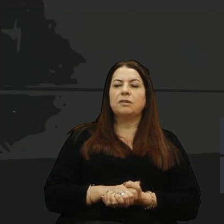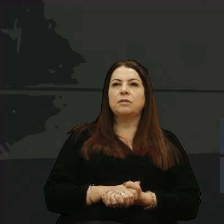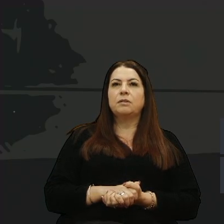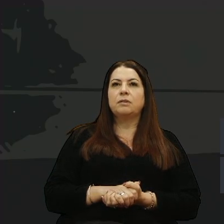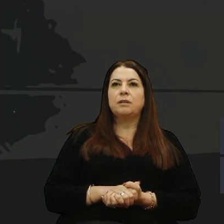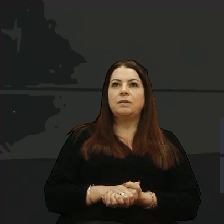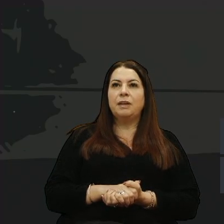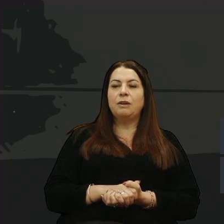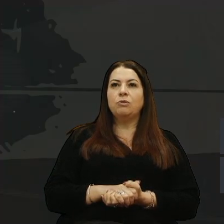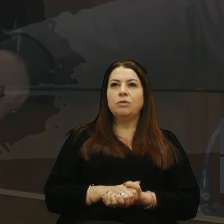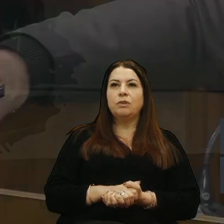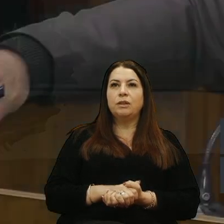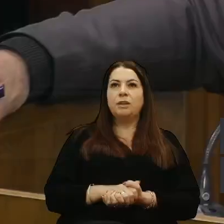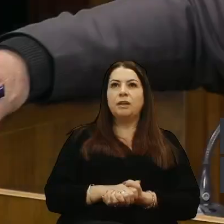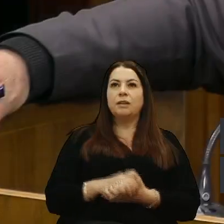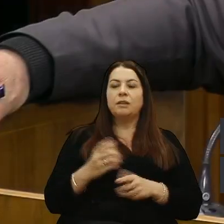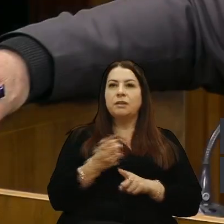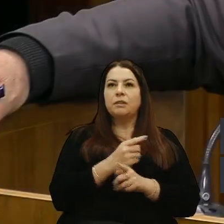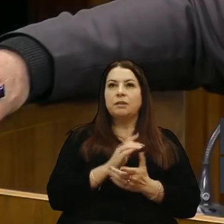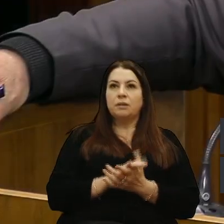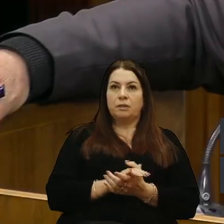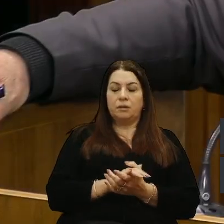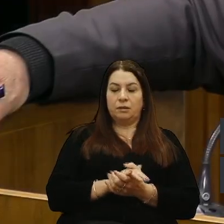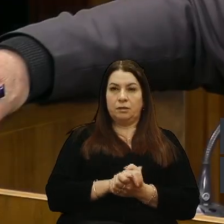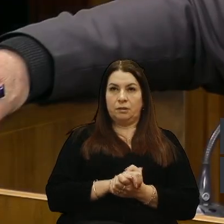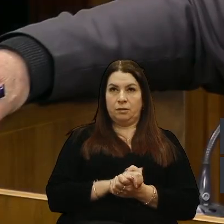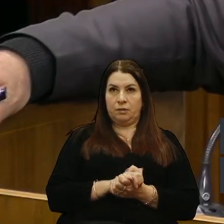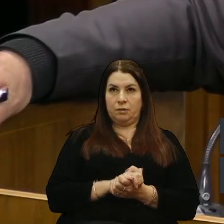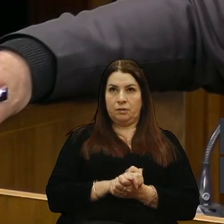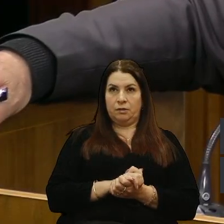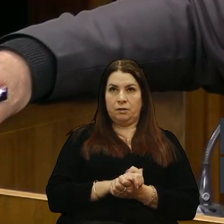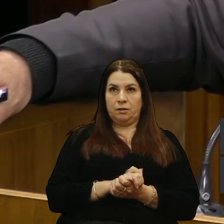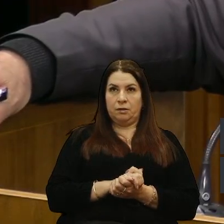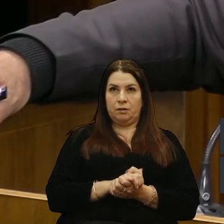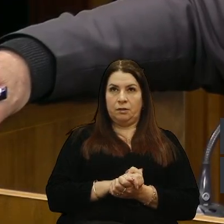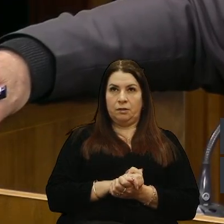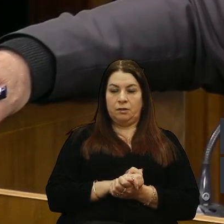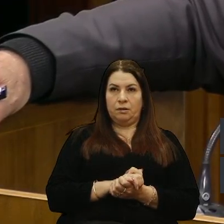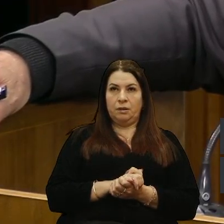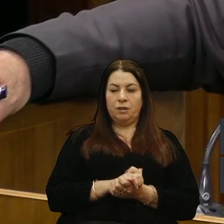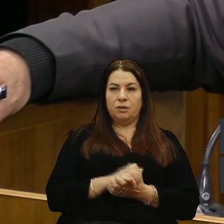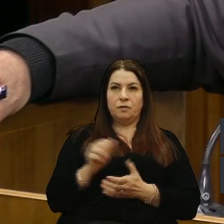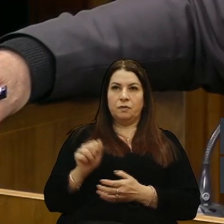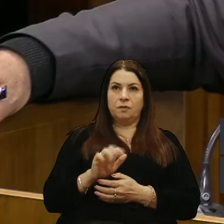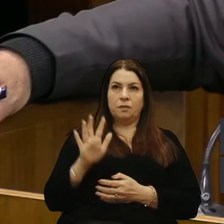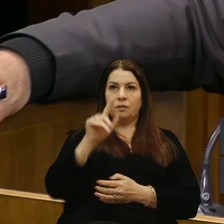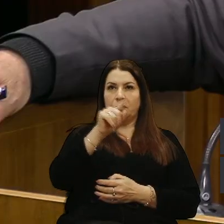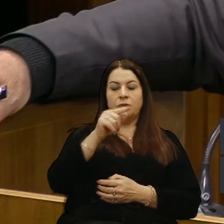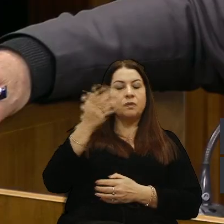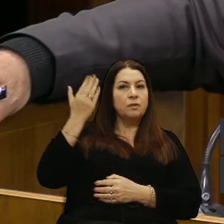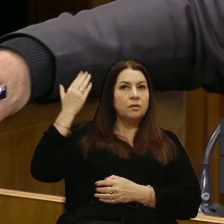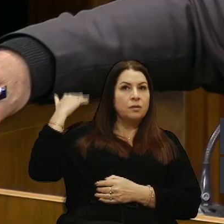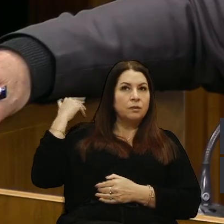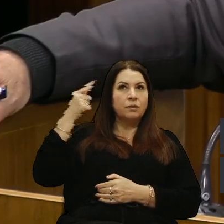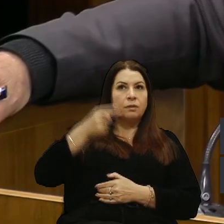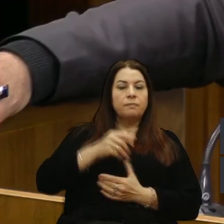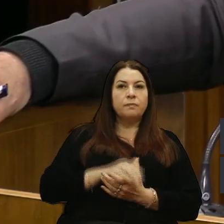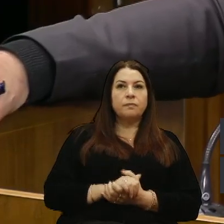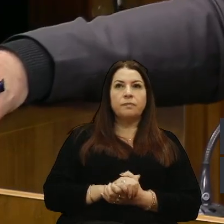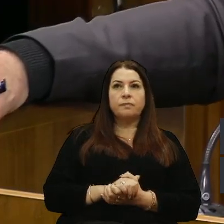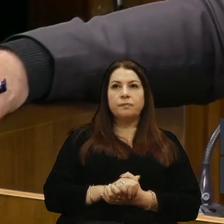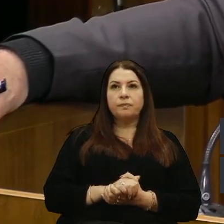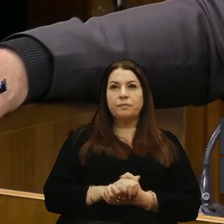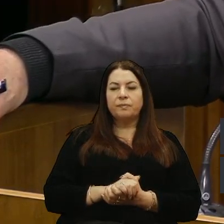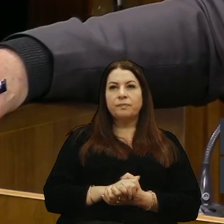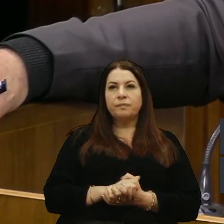emocional. Ou seja, nós vamos valorizar ainda mais o nosso passado. Mais do